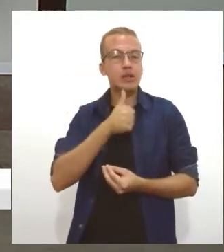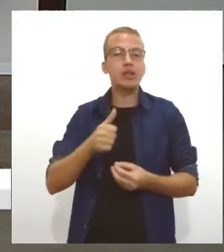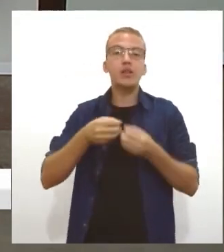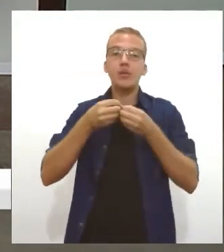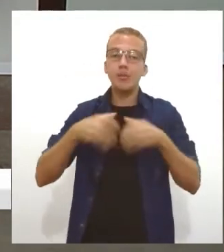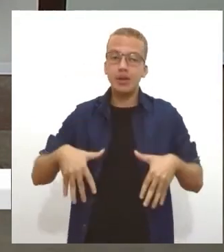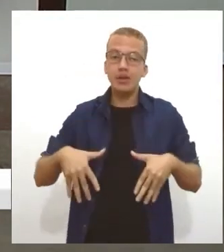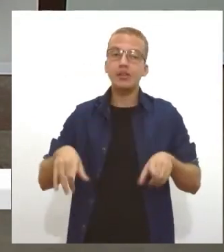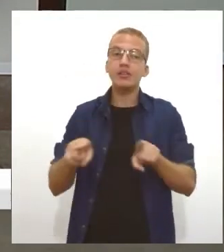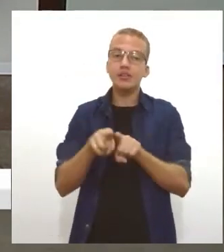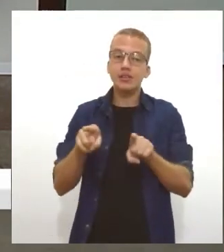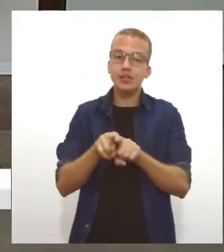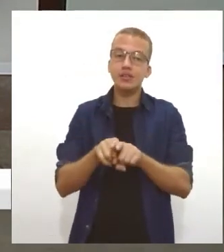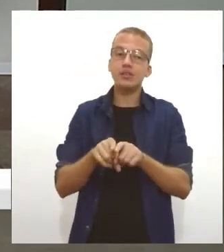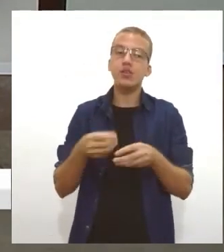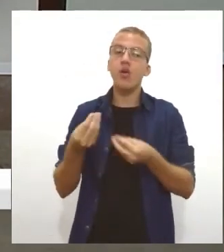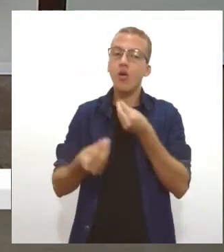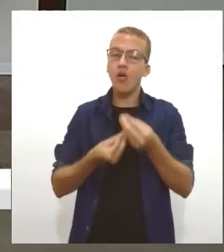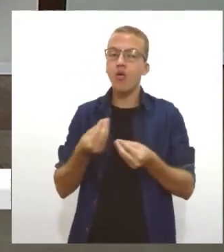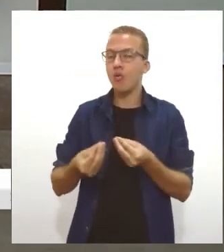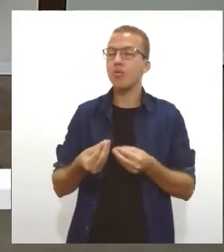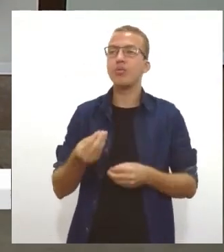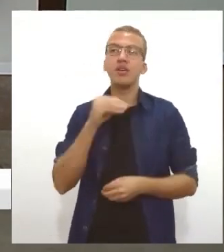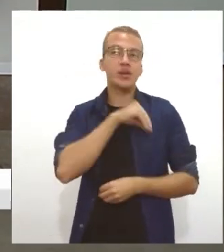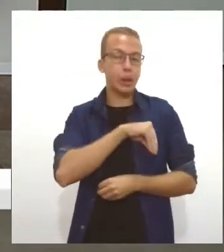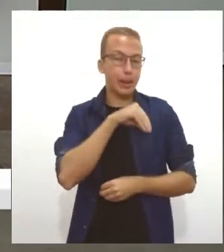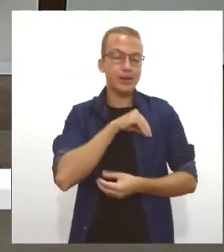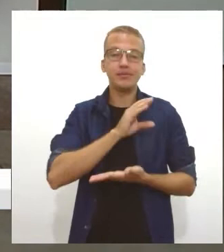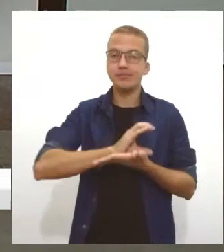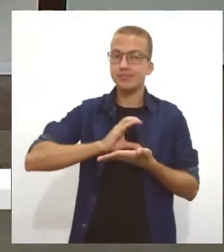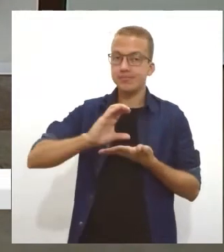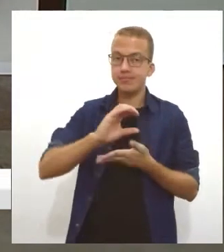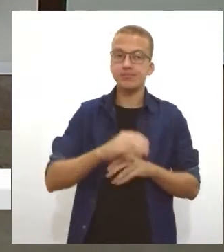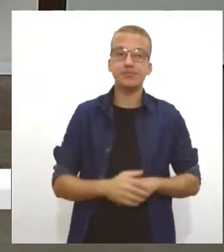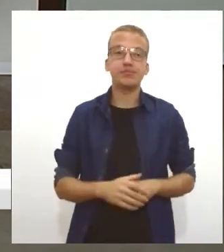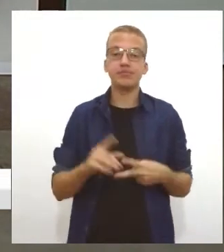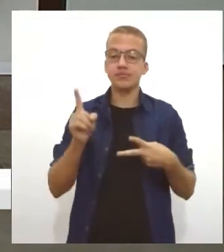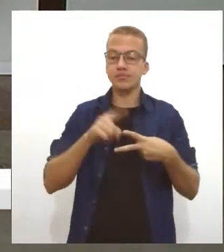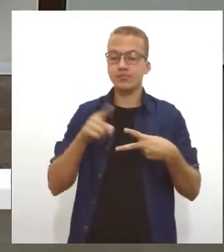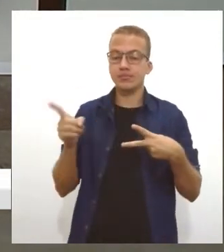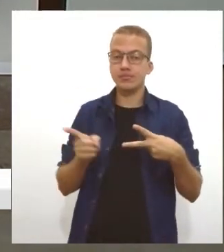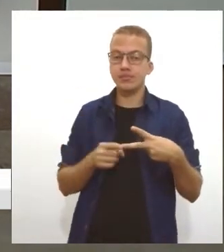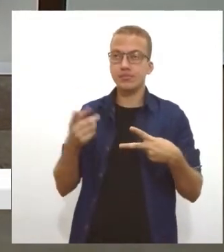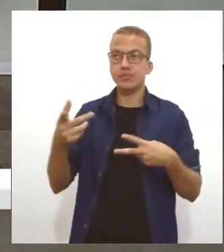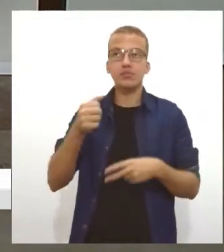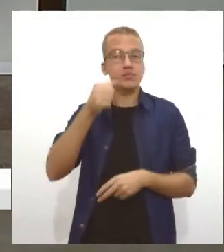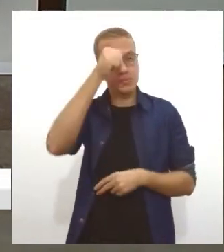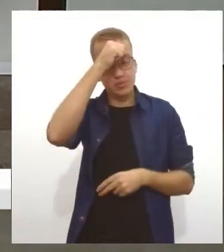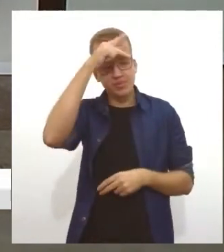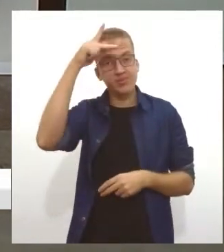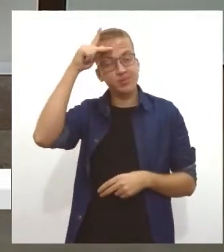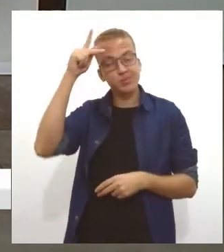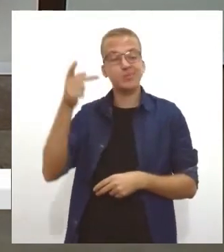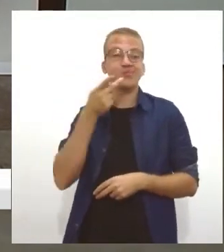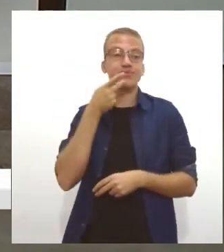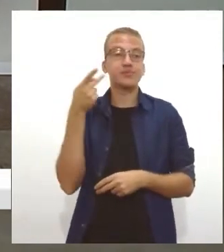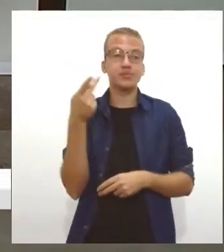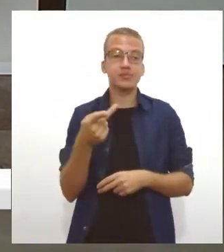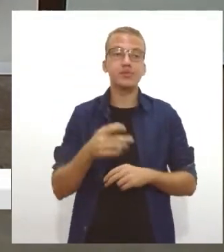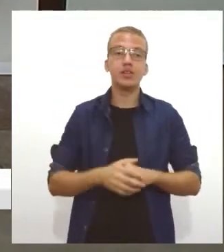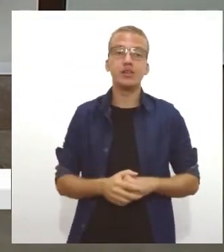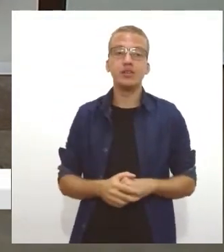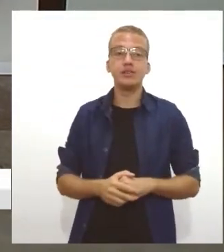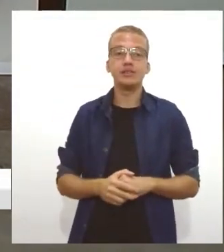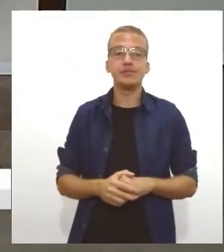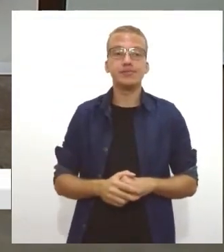como é que o benefício está funcionando. Esses dois critérios que o prefeito Mário César citou, Aparecida, eles